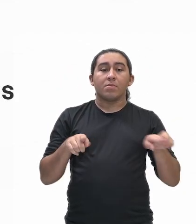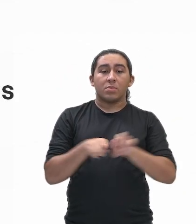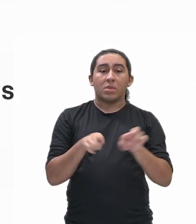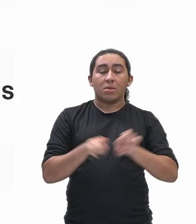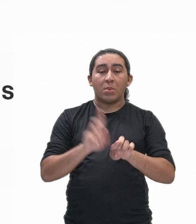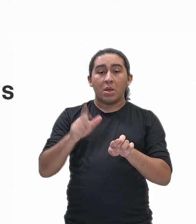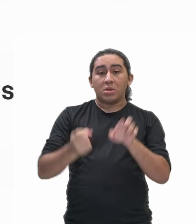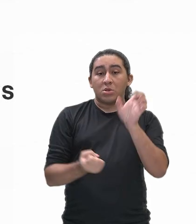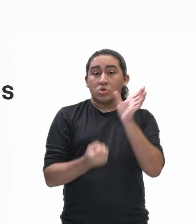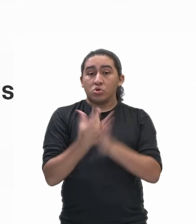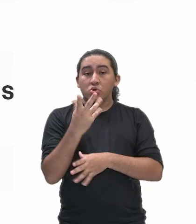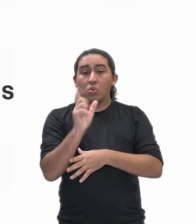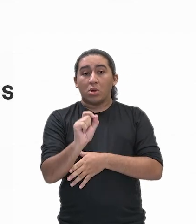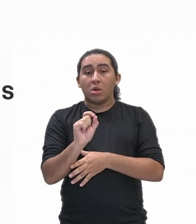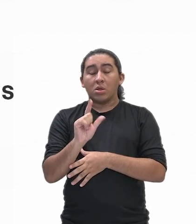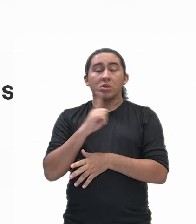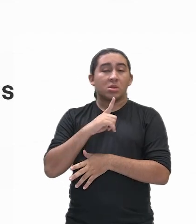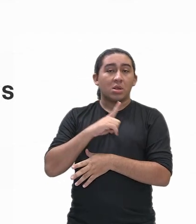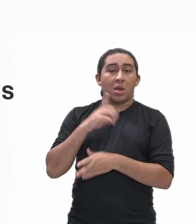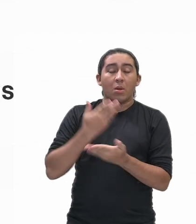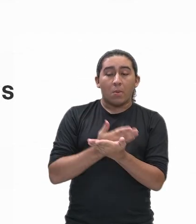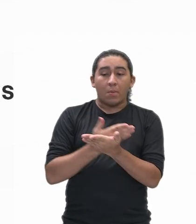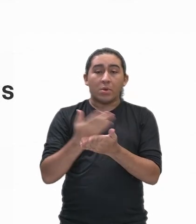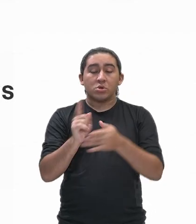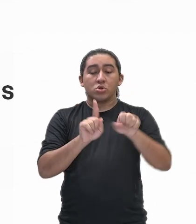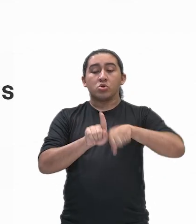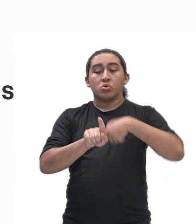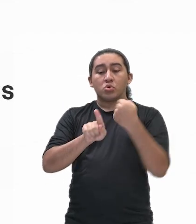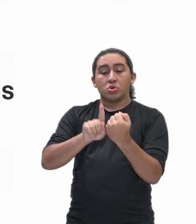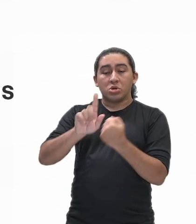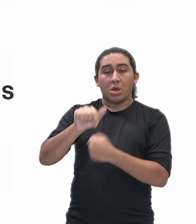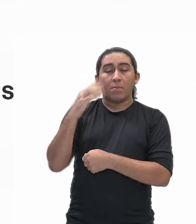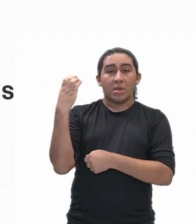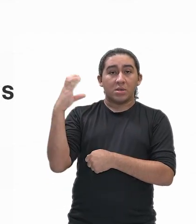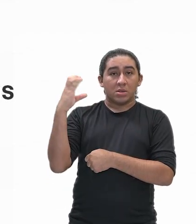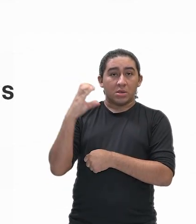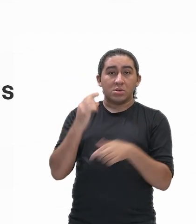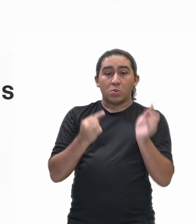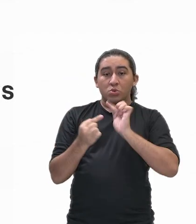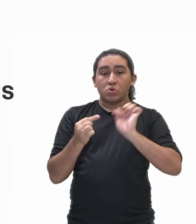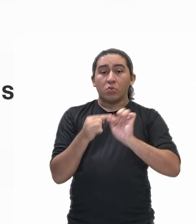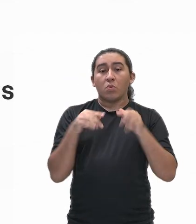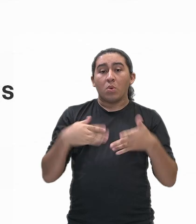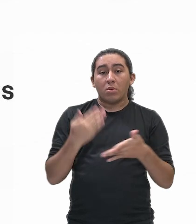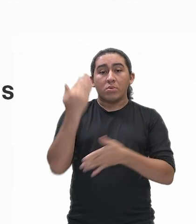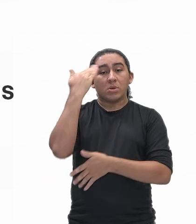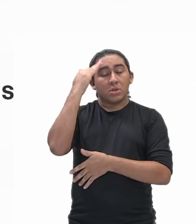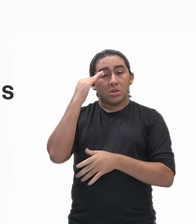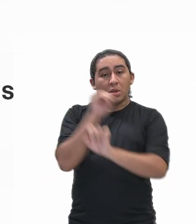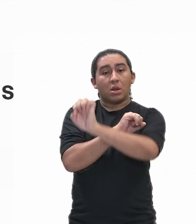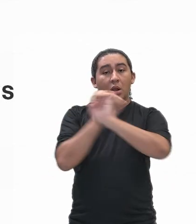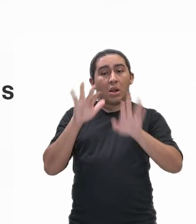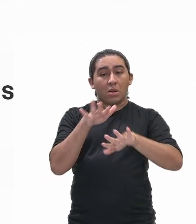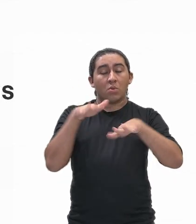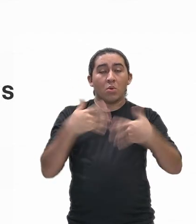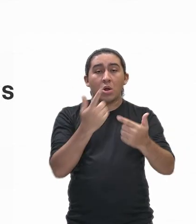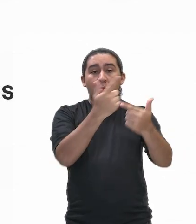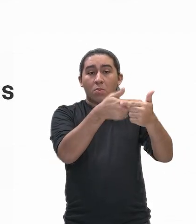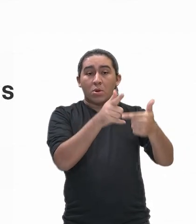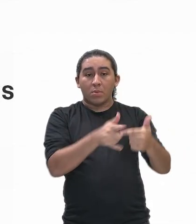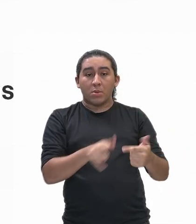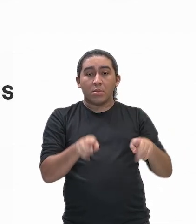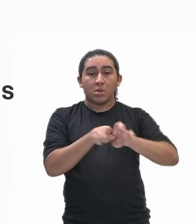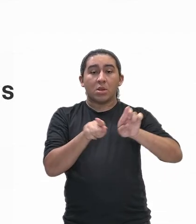o surgimento da sociologia, uma ciência que objetiva compreender os conflitos,